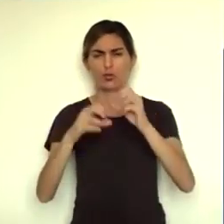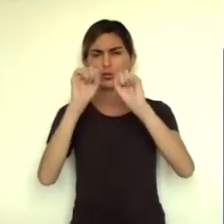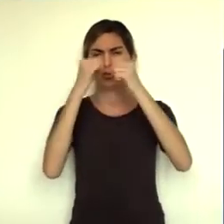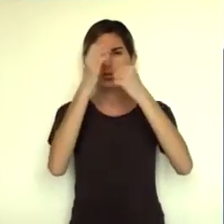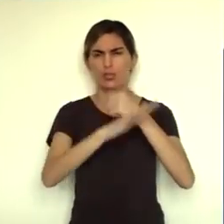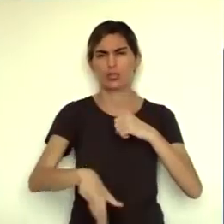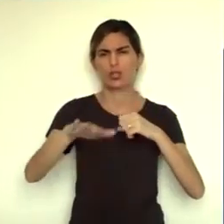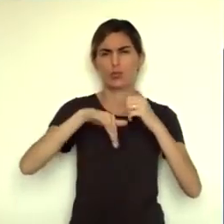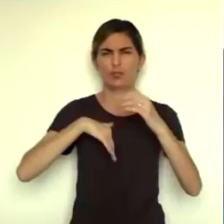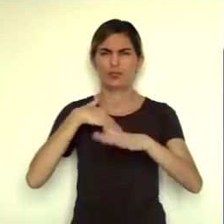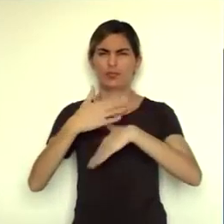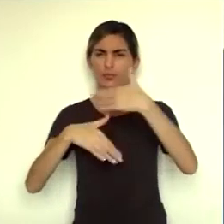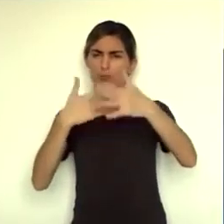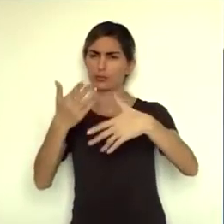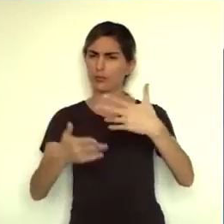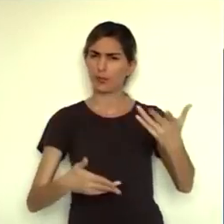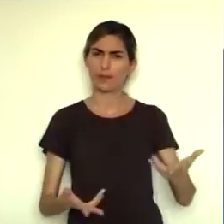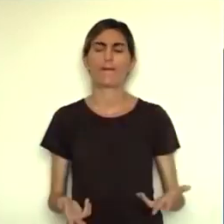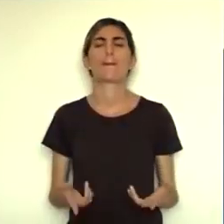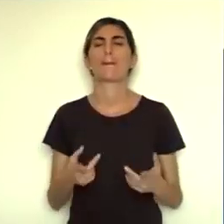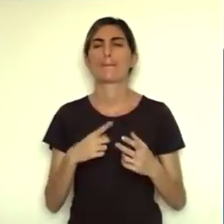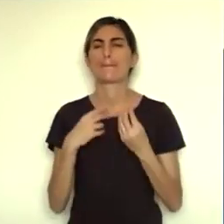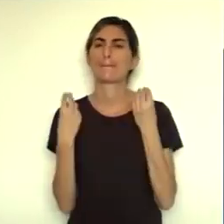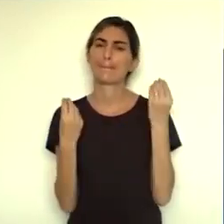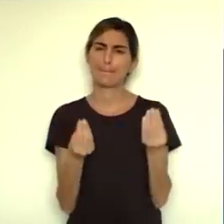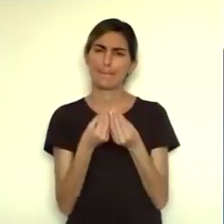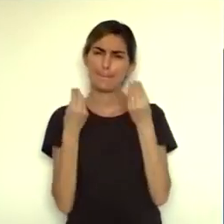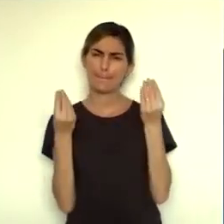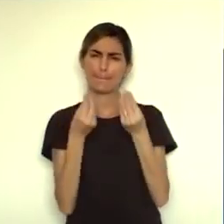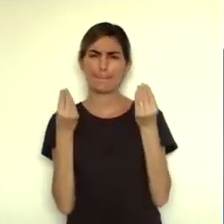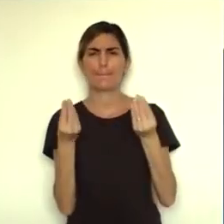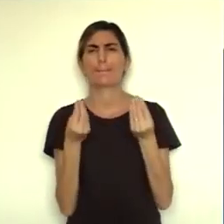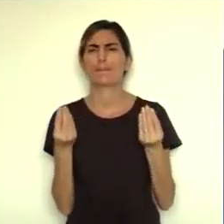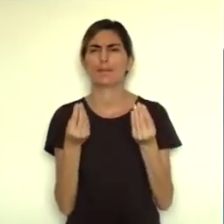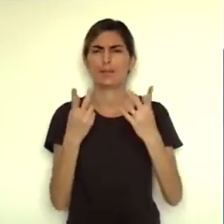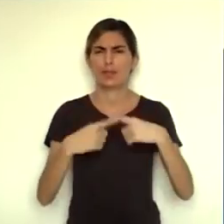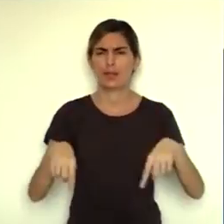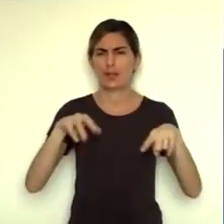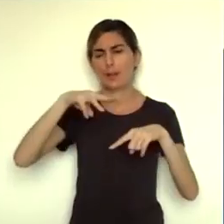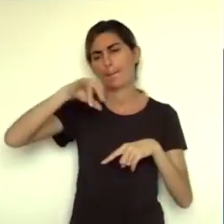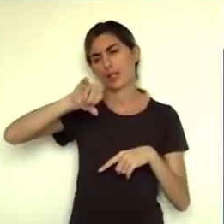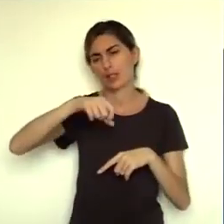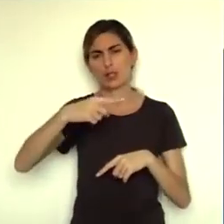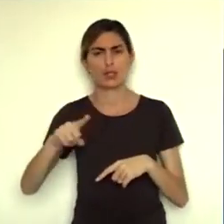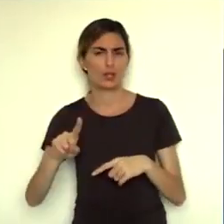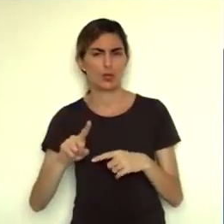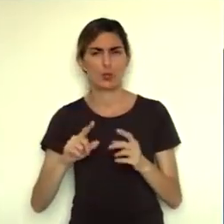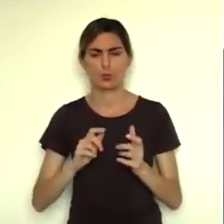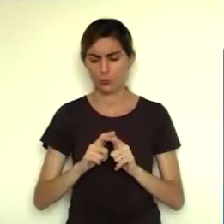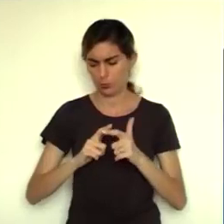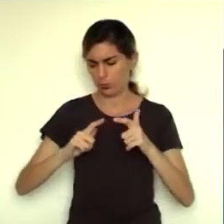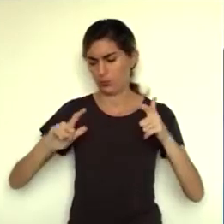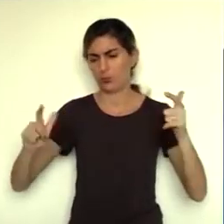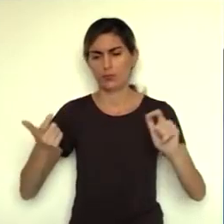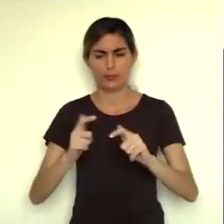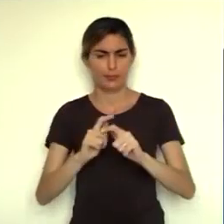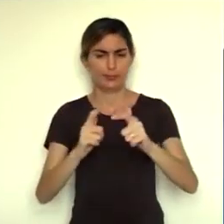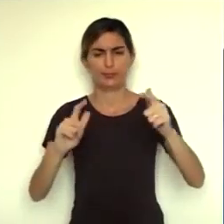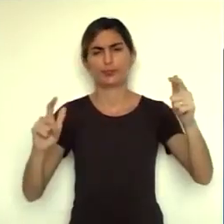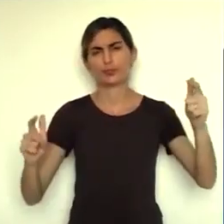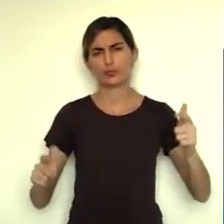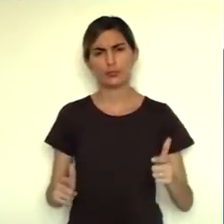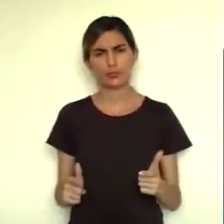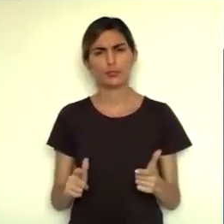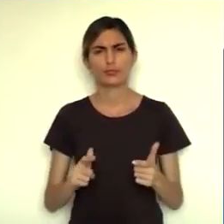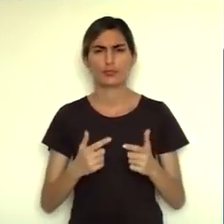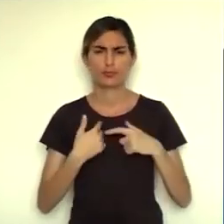tripé social, ele foi dando subsídios para que as missões elas implementassem